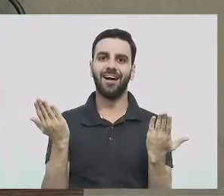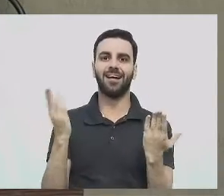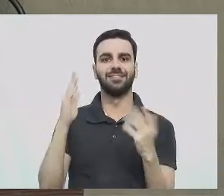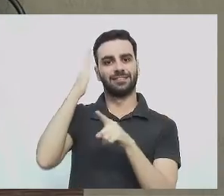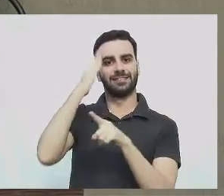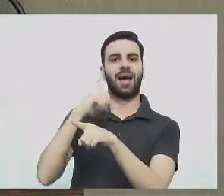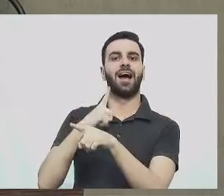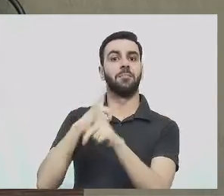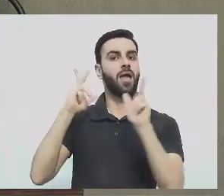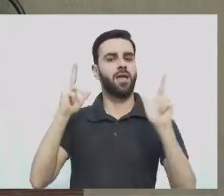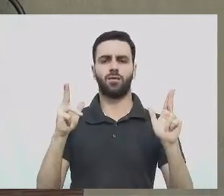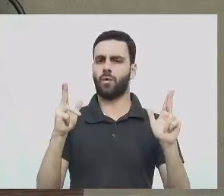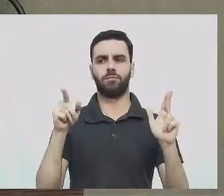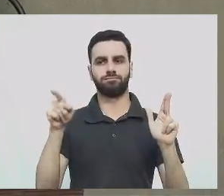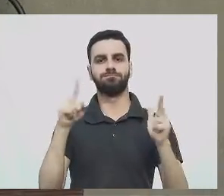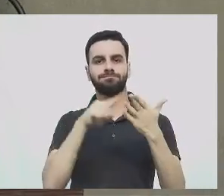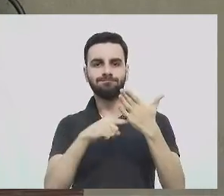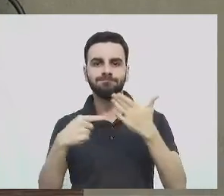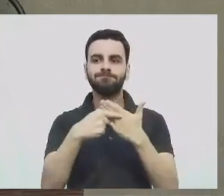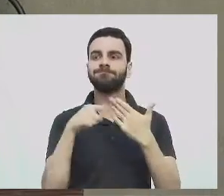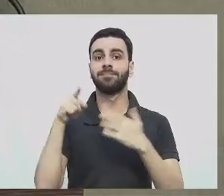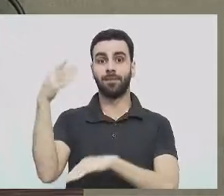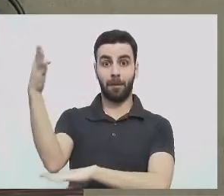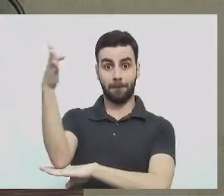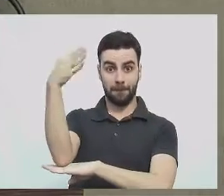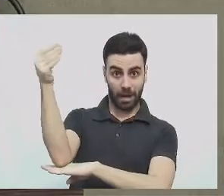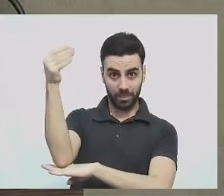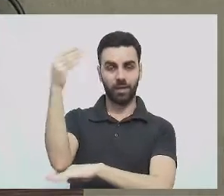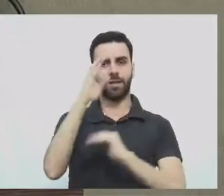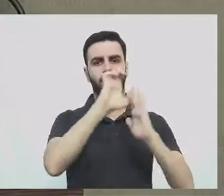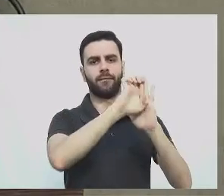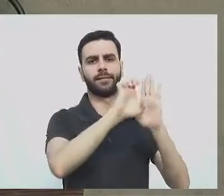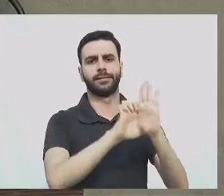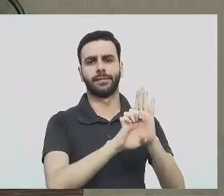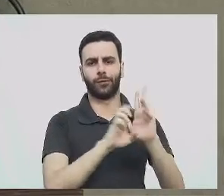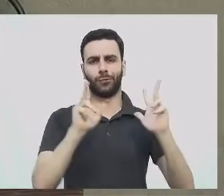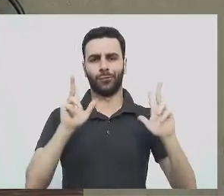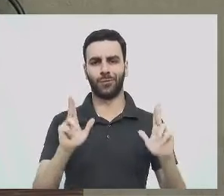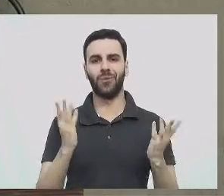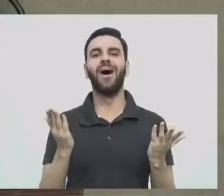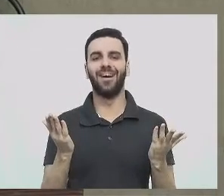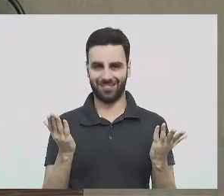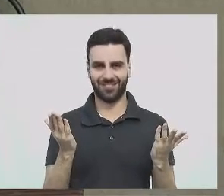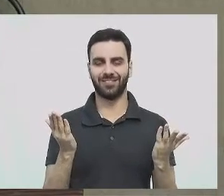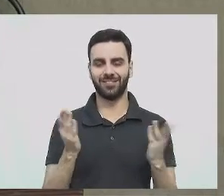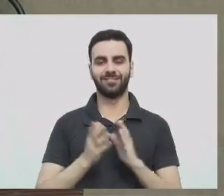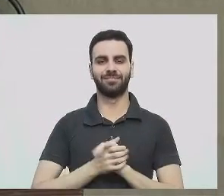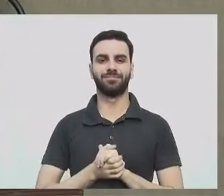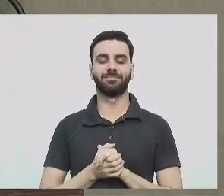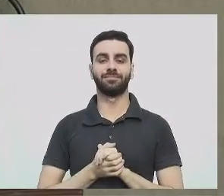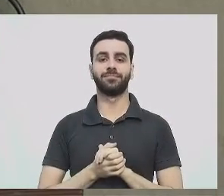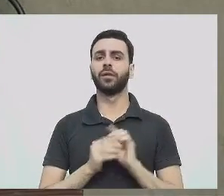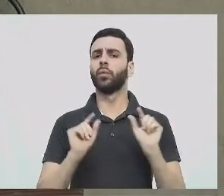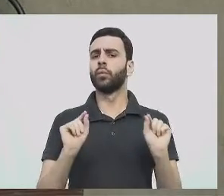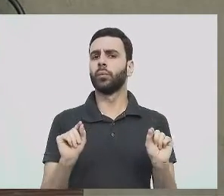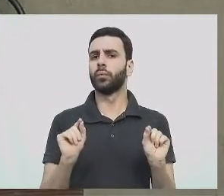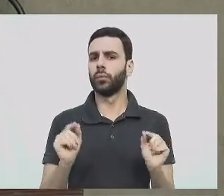lá. A gente caminhava naquele sentido. O nosso estatuto foi criado nesse sentido. E